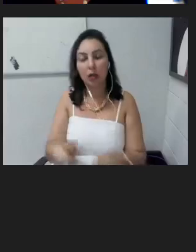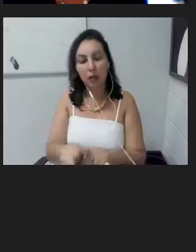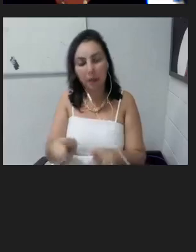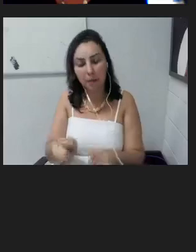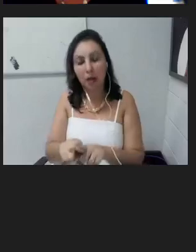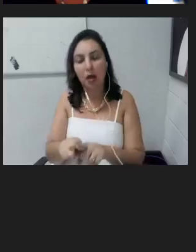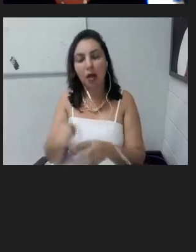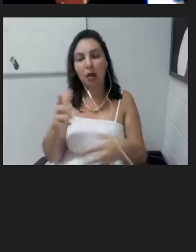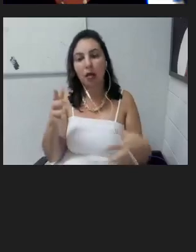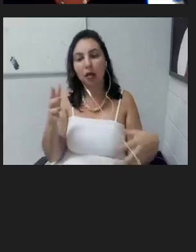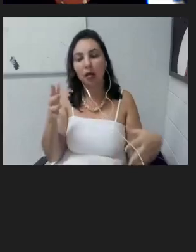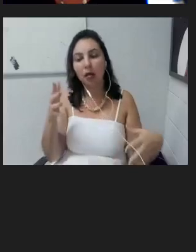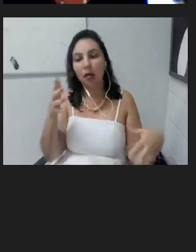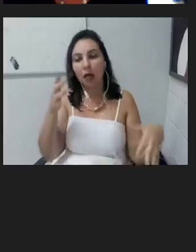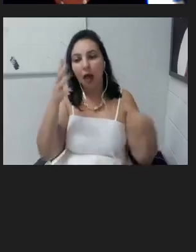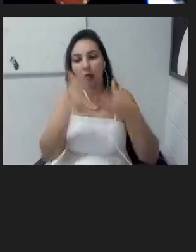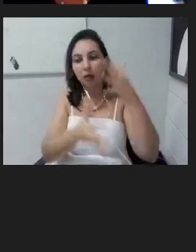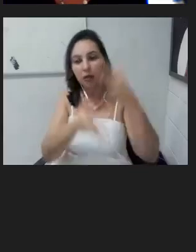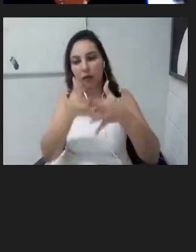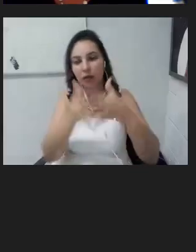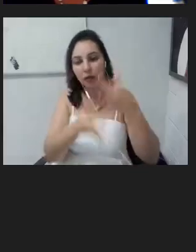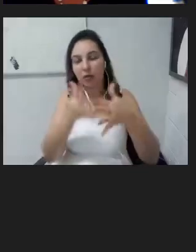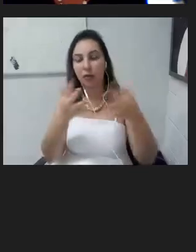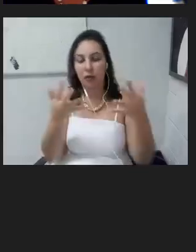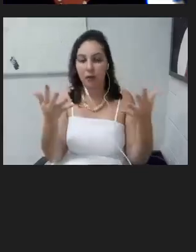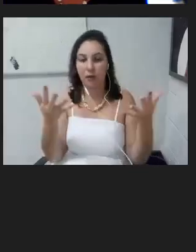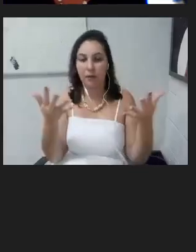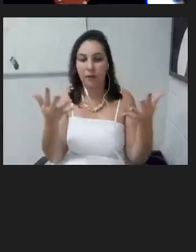afetando. E assim,